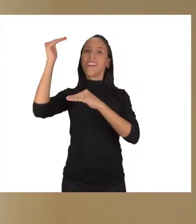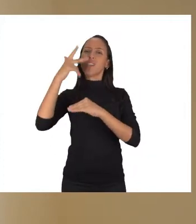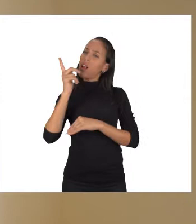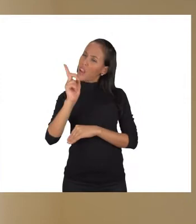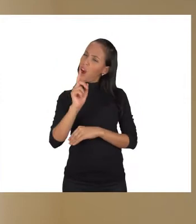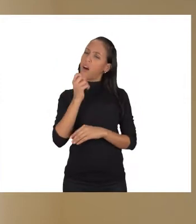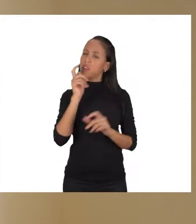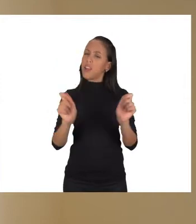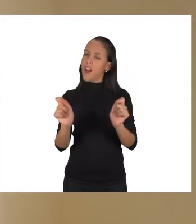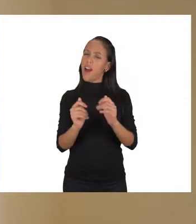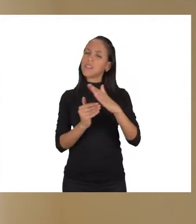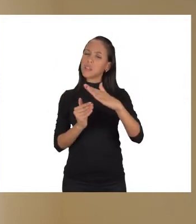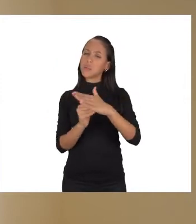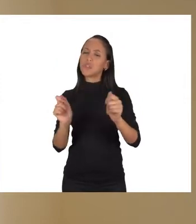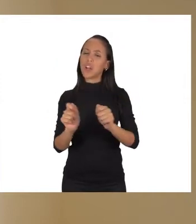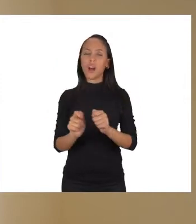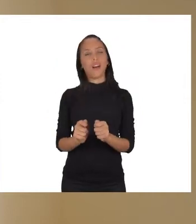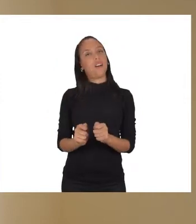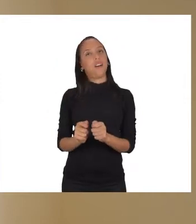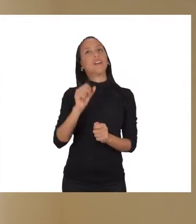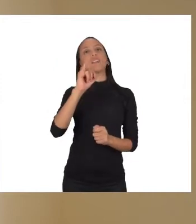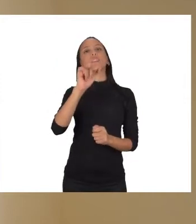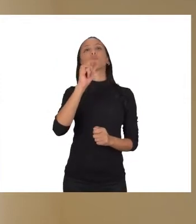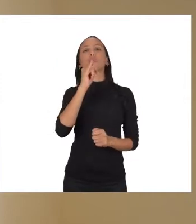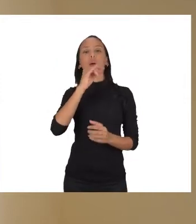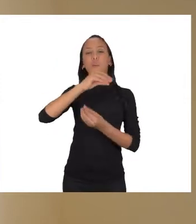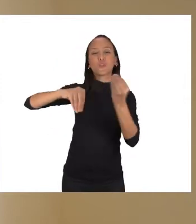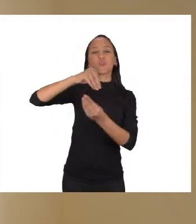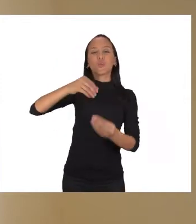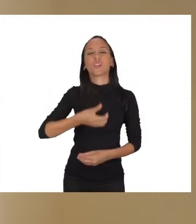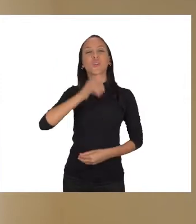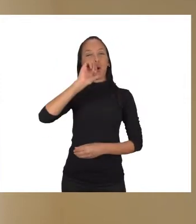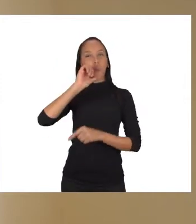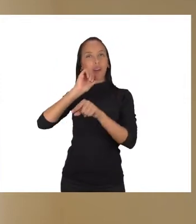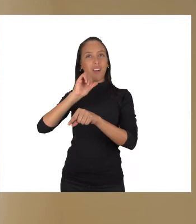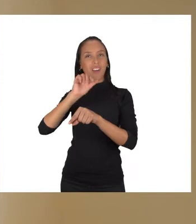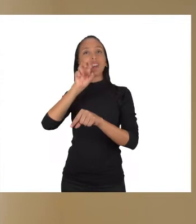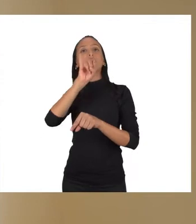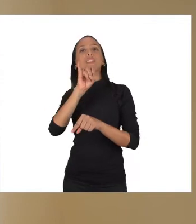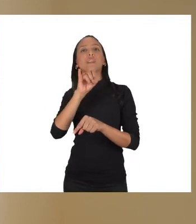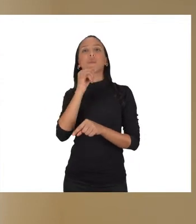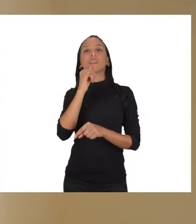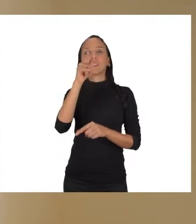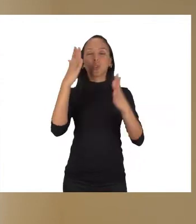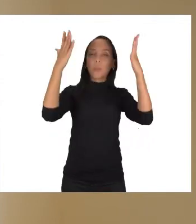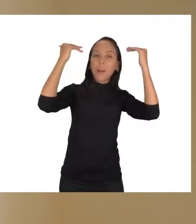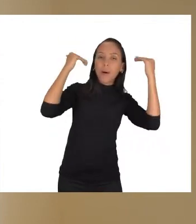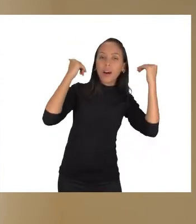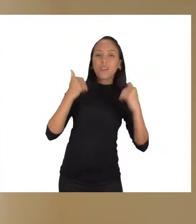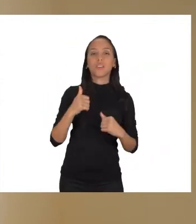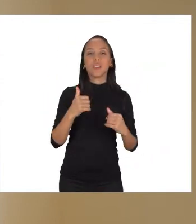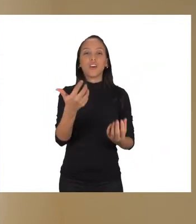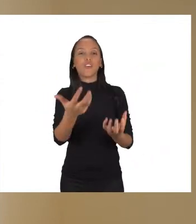né? Então, aí o que acontece? Misture tudo isso num copo d'água e tome uma vez. É uma coisa. Agora, tome banho,